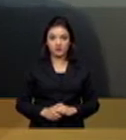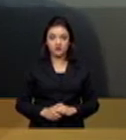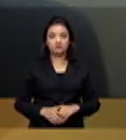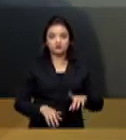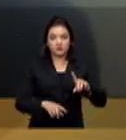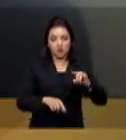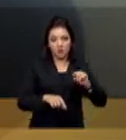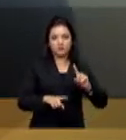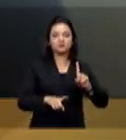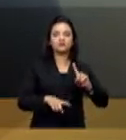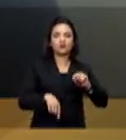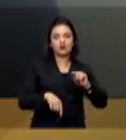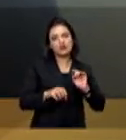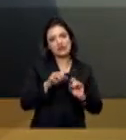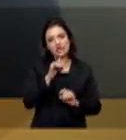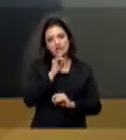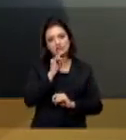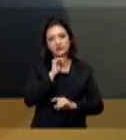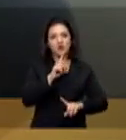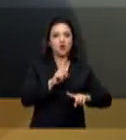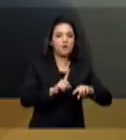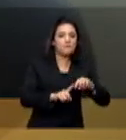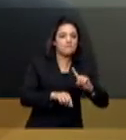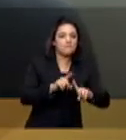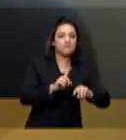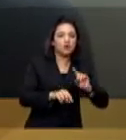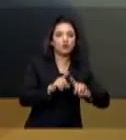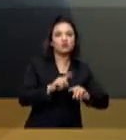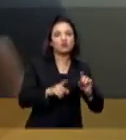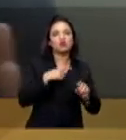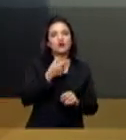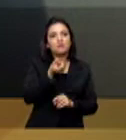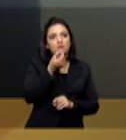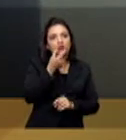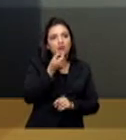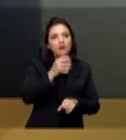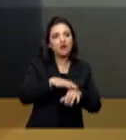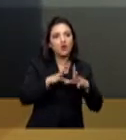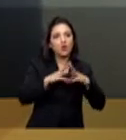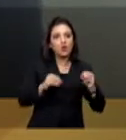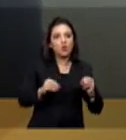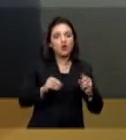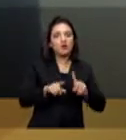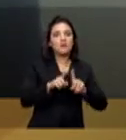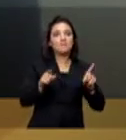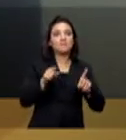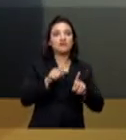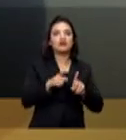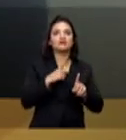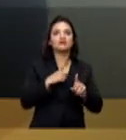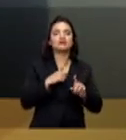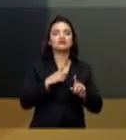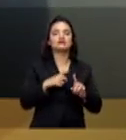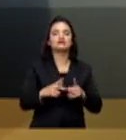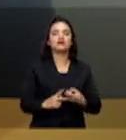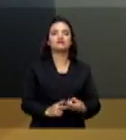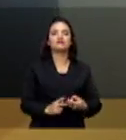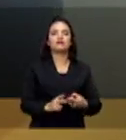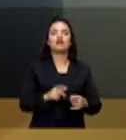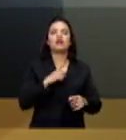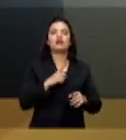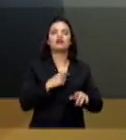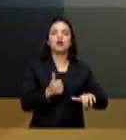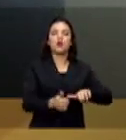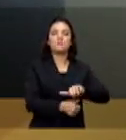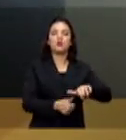fins medicinais ou terapêuticos alterado, adulterado ou falsificado, ou seja, situações em que há de fato uma mudança na